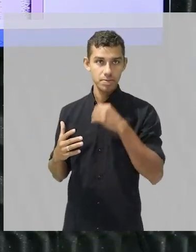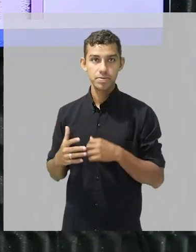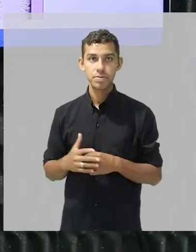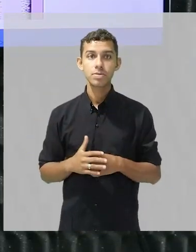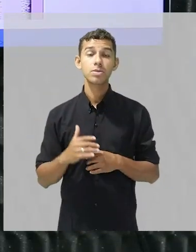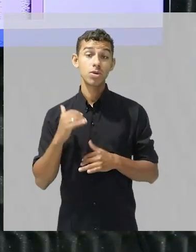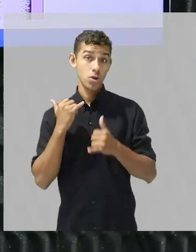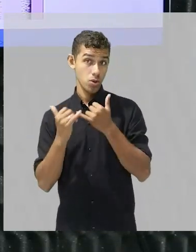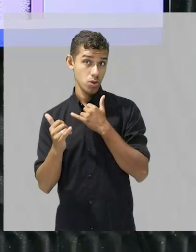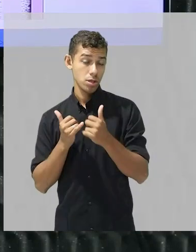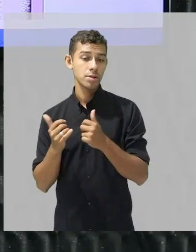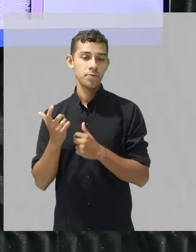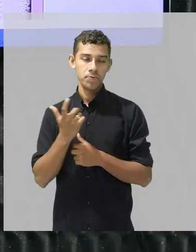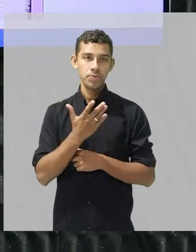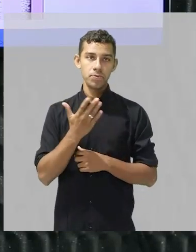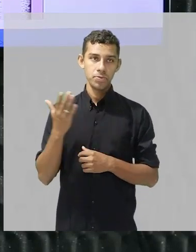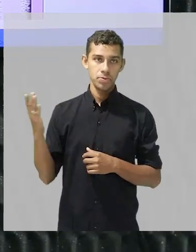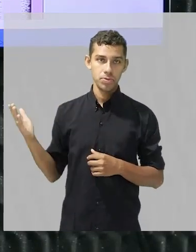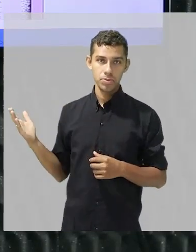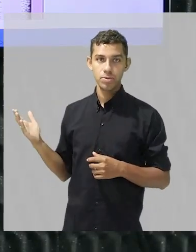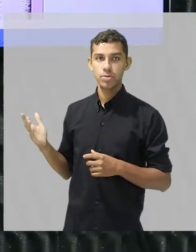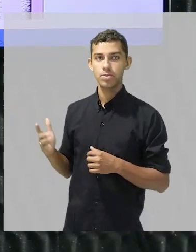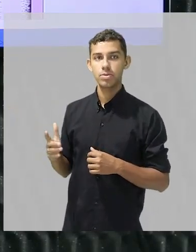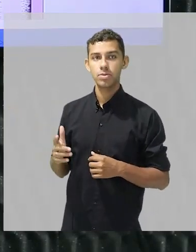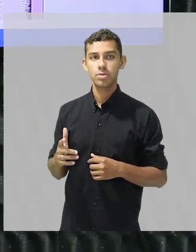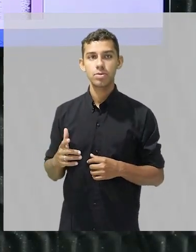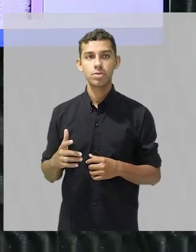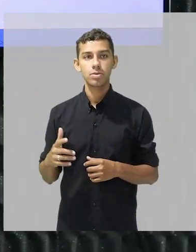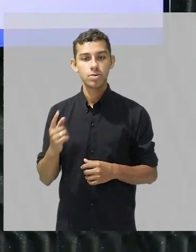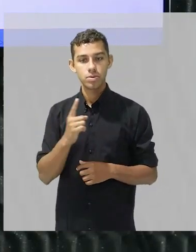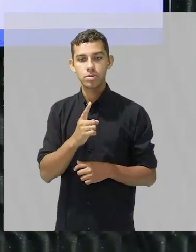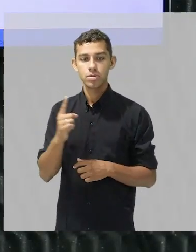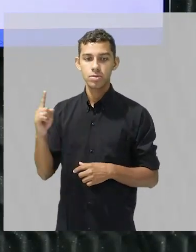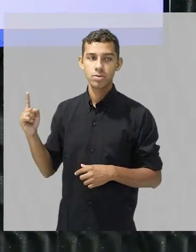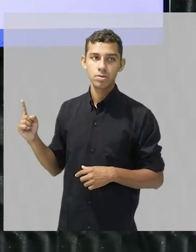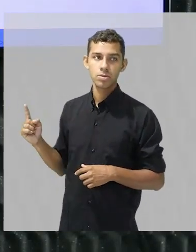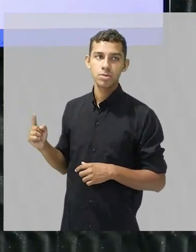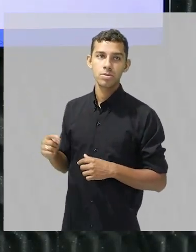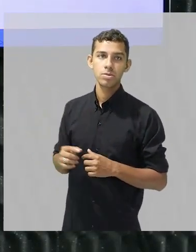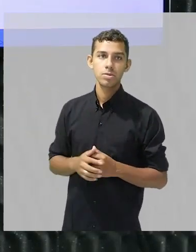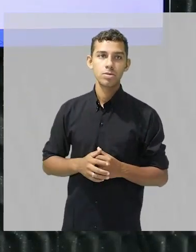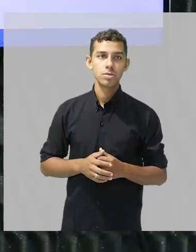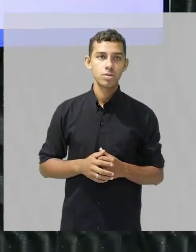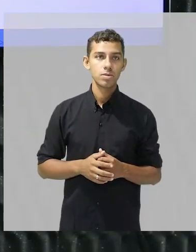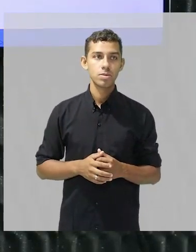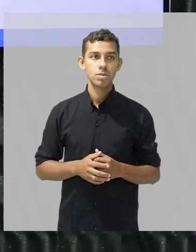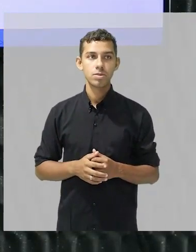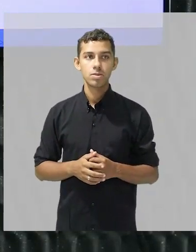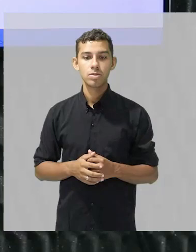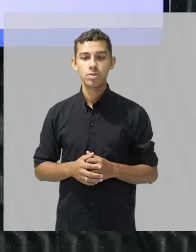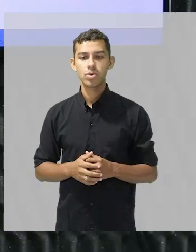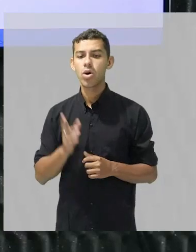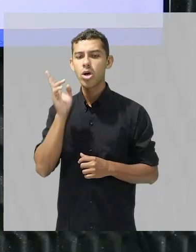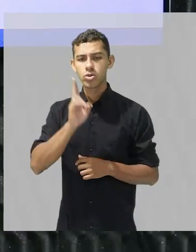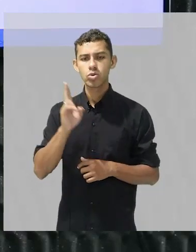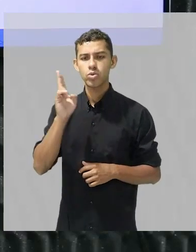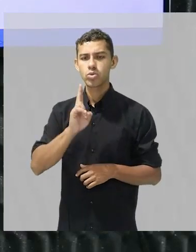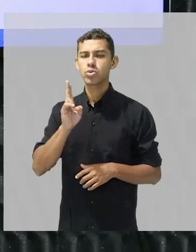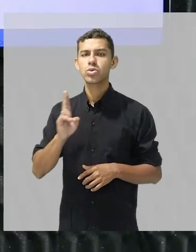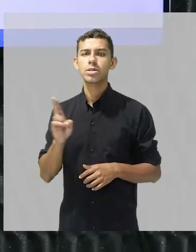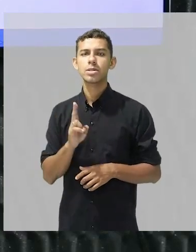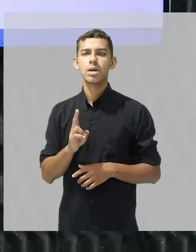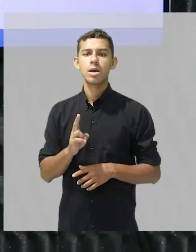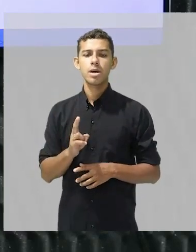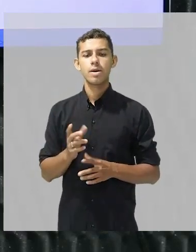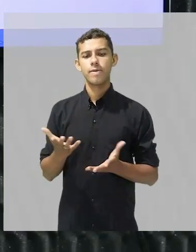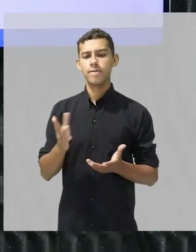Eu até comparo, outra coisa, eu até comparo essas válvulas aqui com esse negocinho que a gente utiliza para